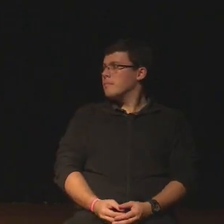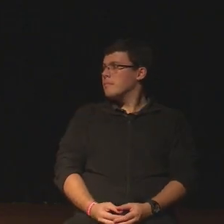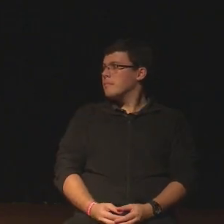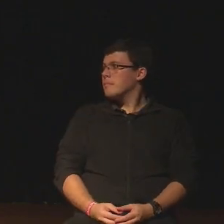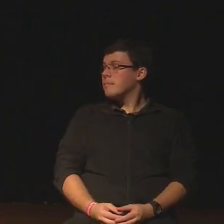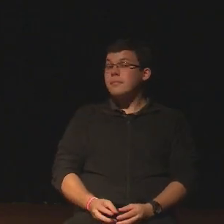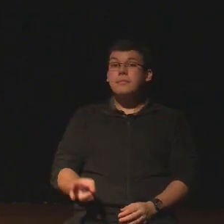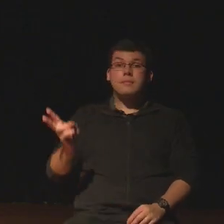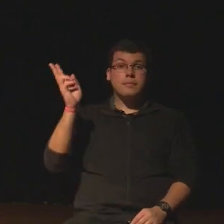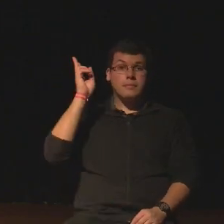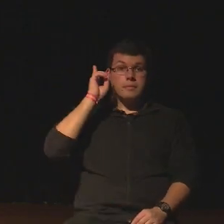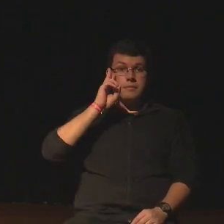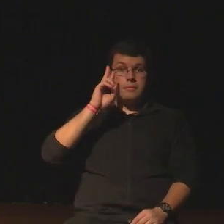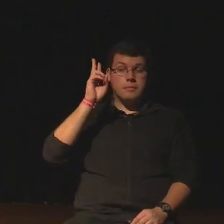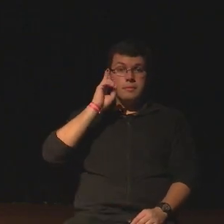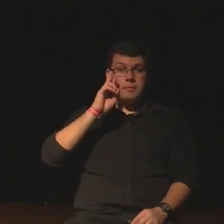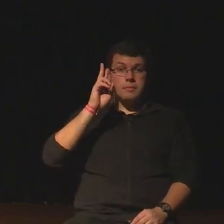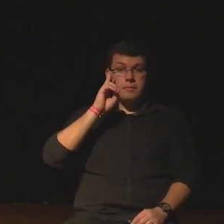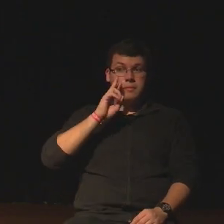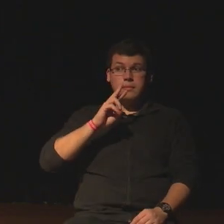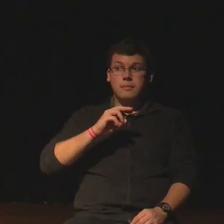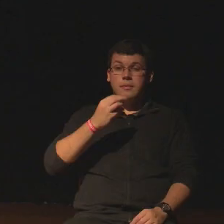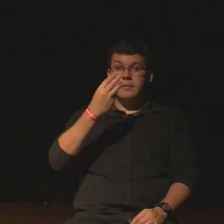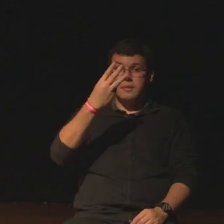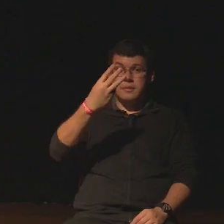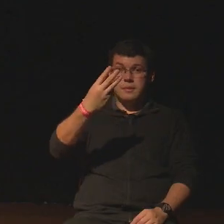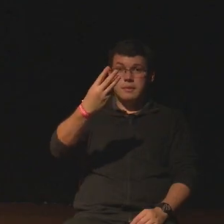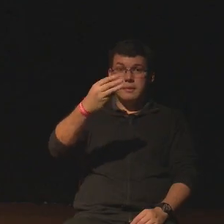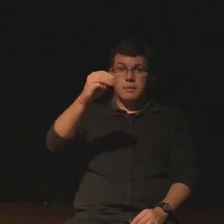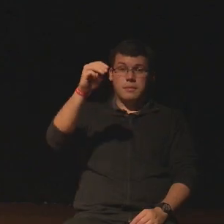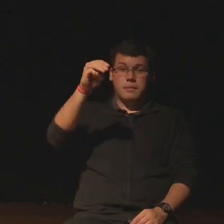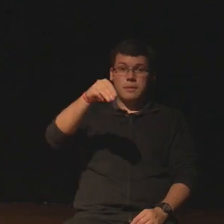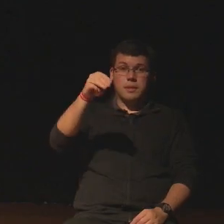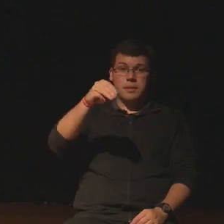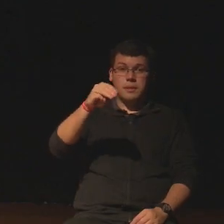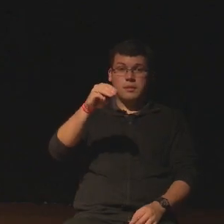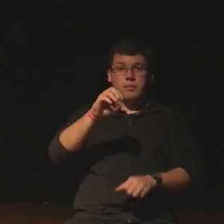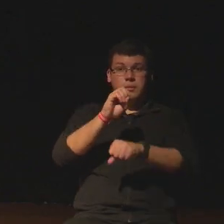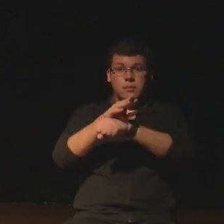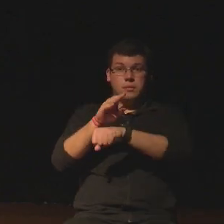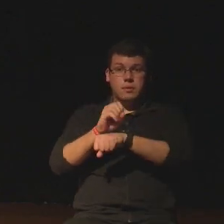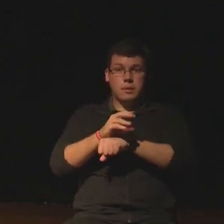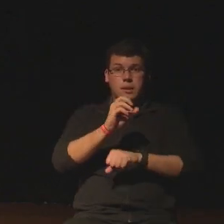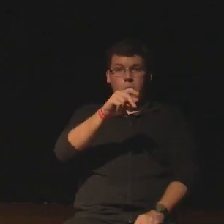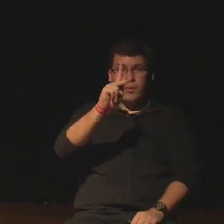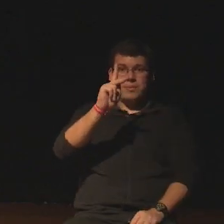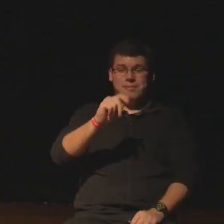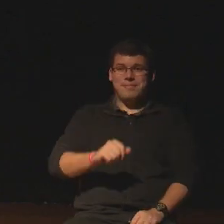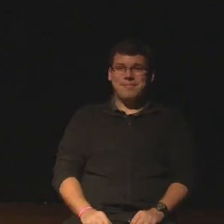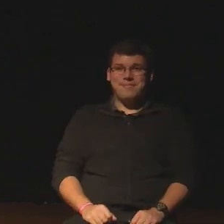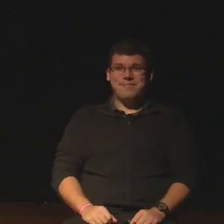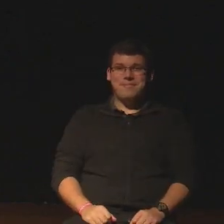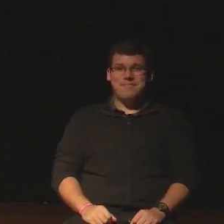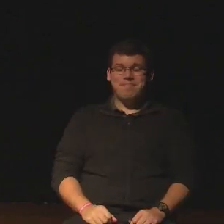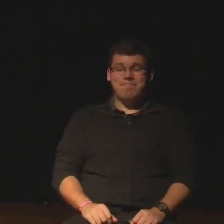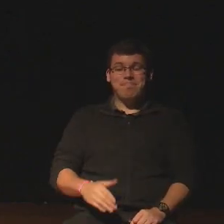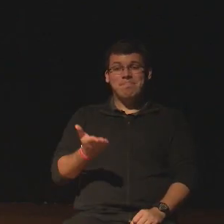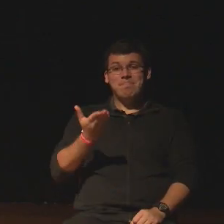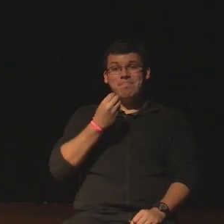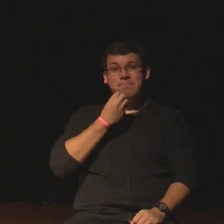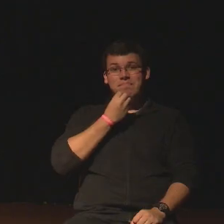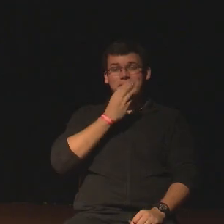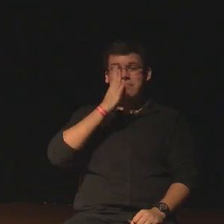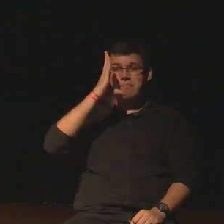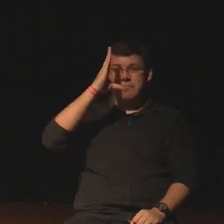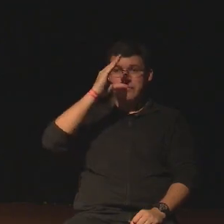Só vou lembrá-los que são 3 minutinhos, tá, para vocês colocarem as sugestões. Boa noite.